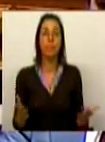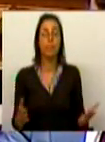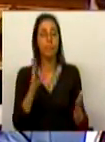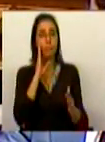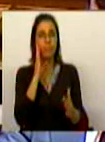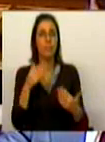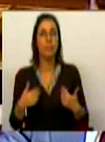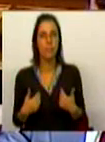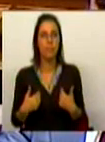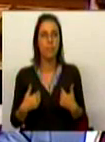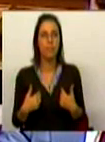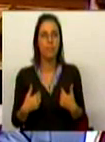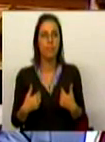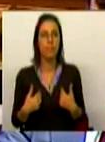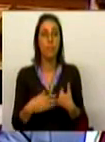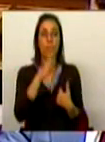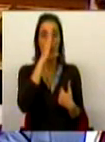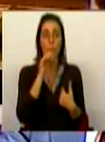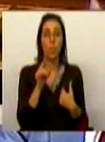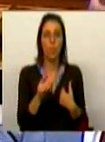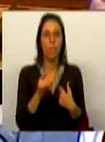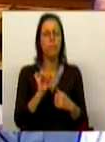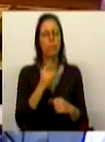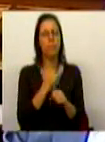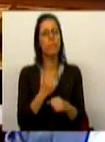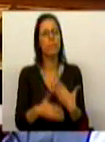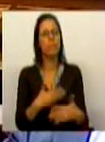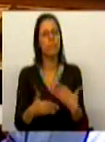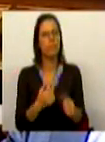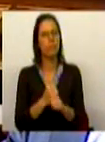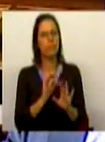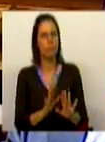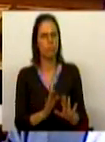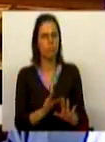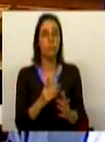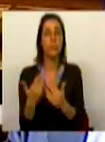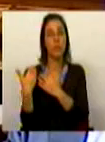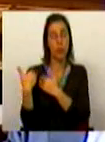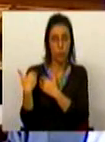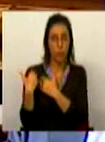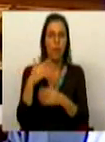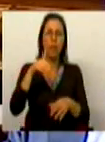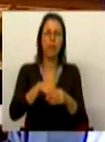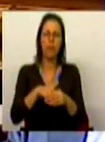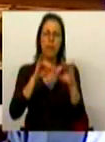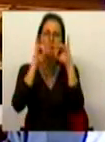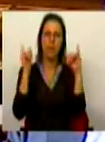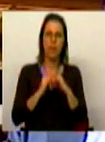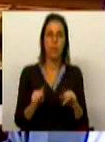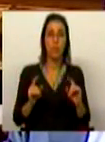que o Governo, no exercício das suas funções, das suas responsabilidades internas e